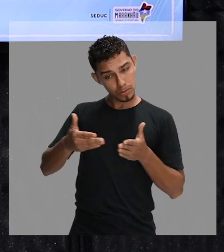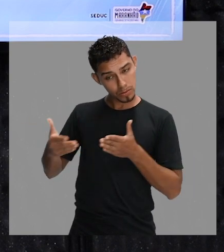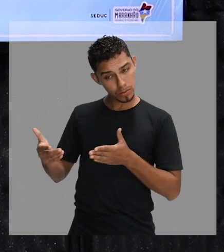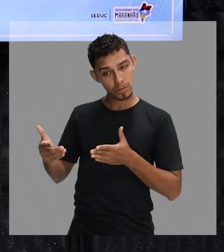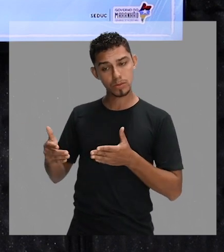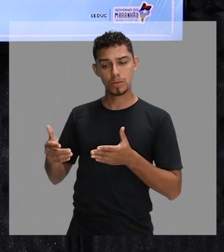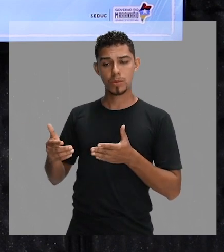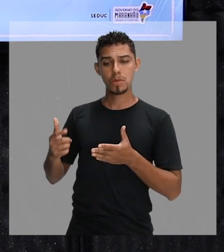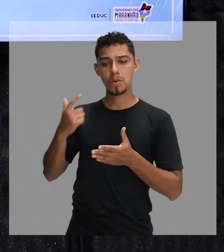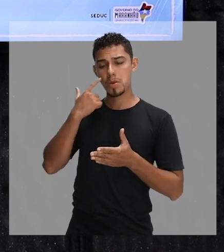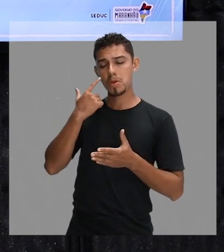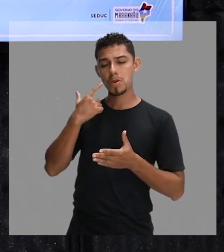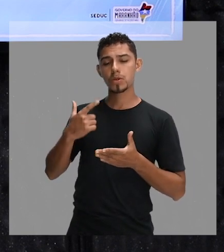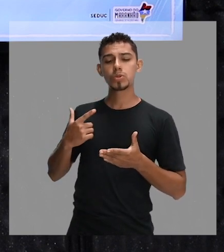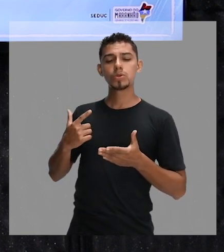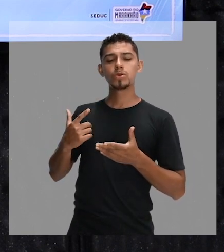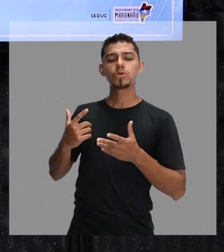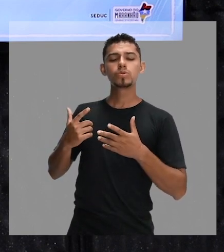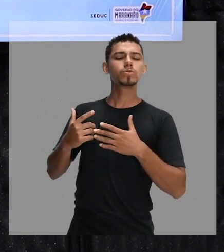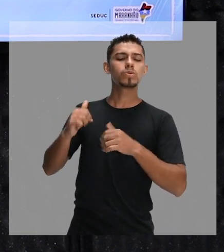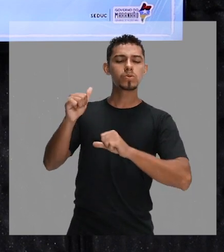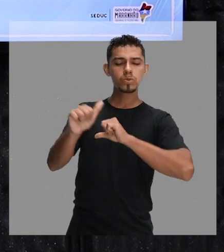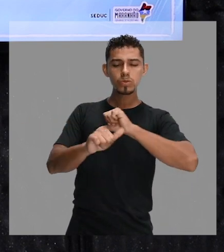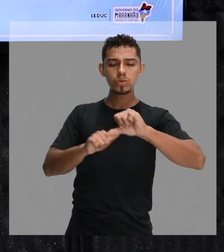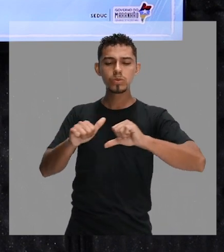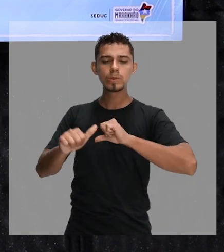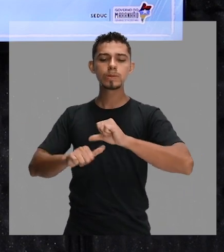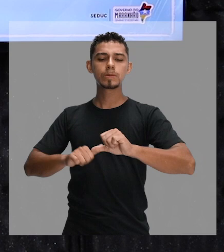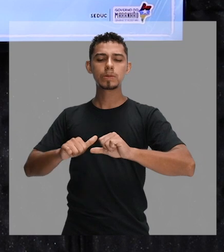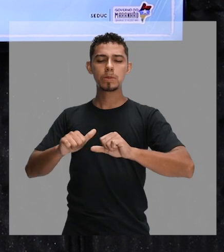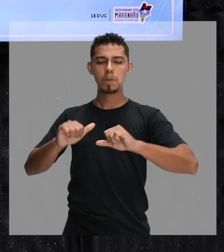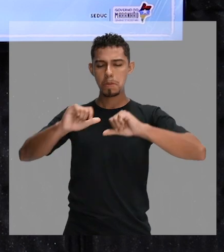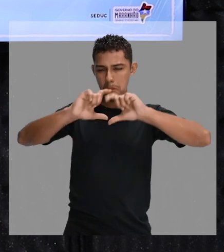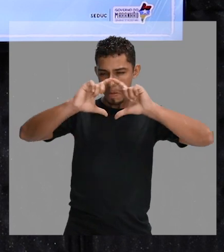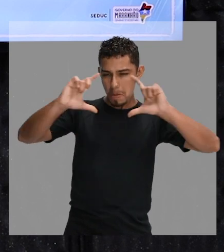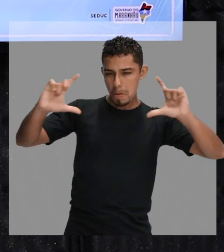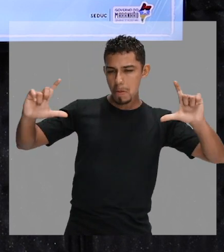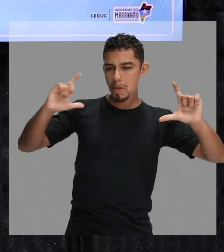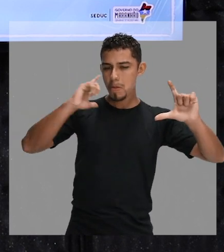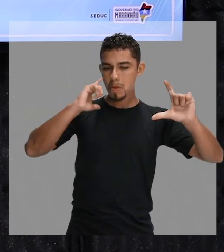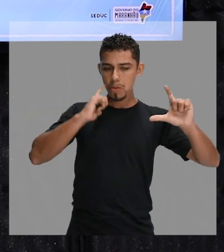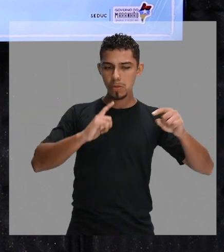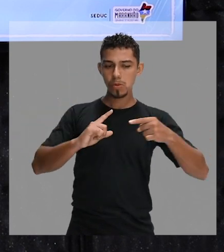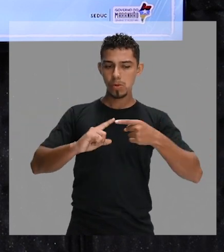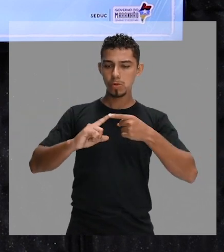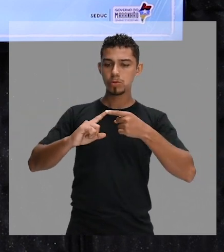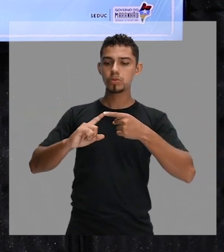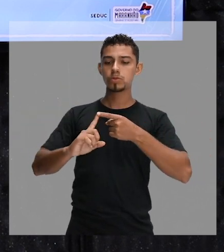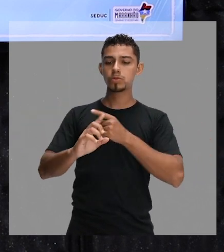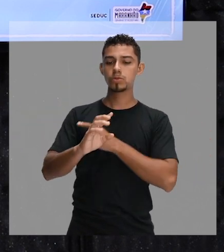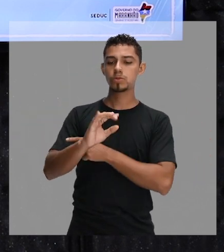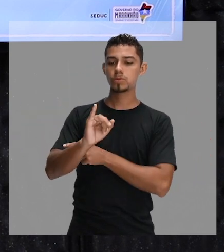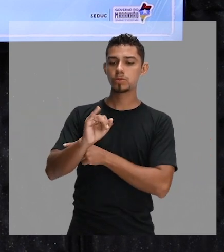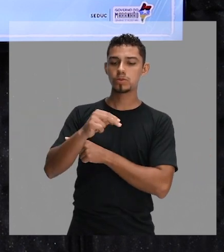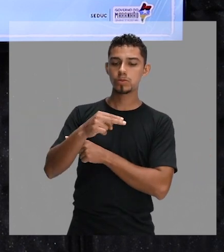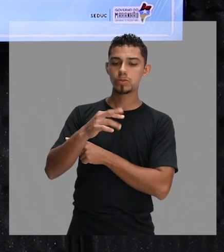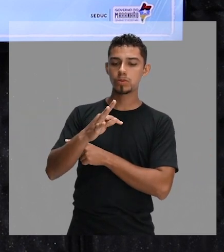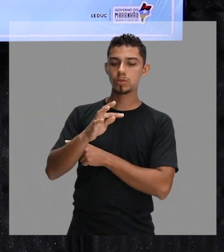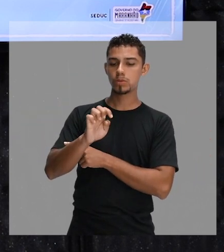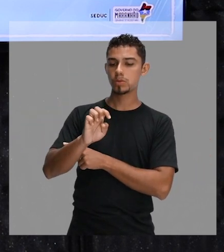externamente, modificando as paisagens, como o intemperismo e a erosão provocada pela ação das